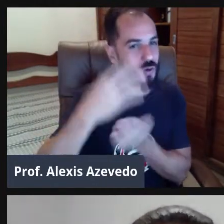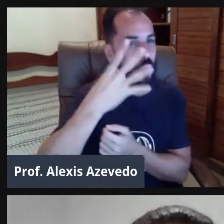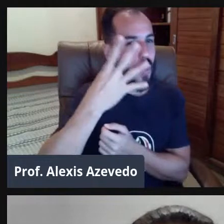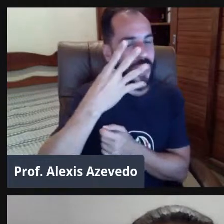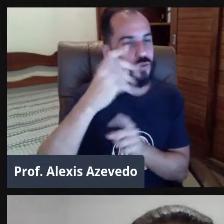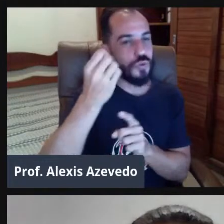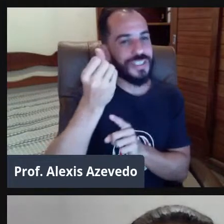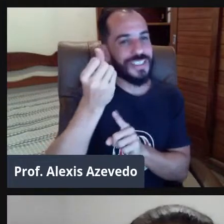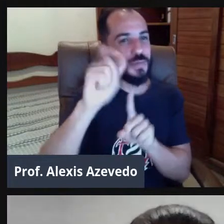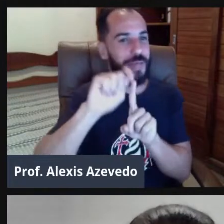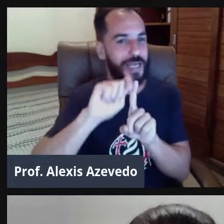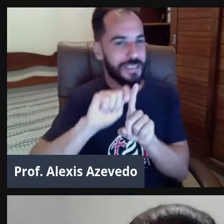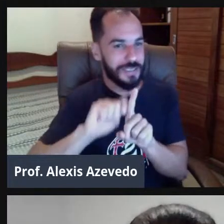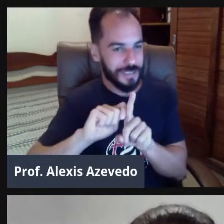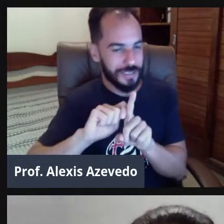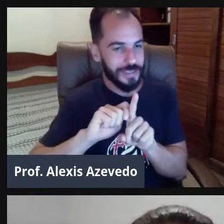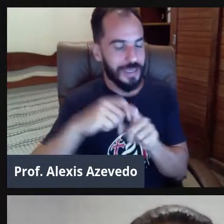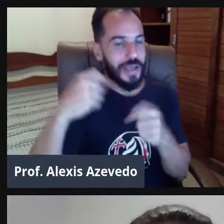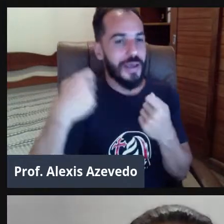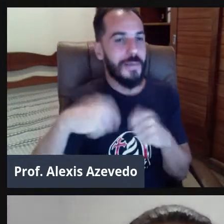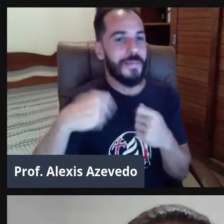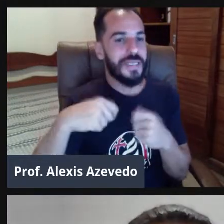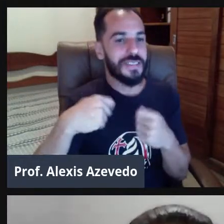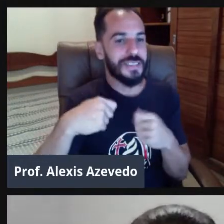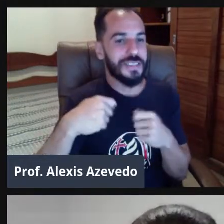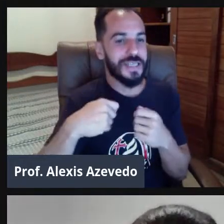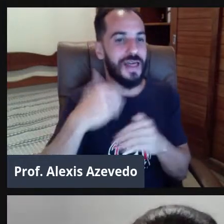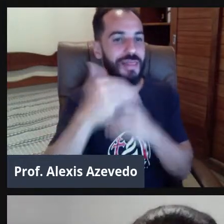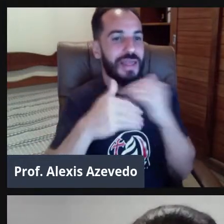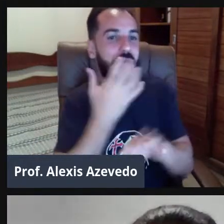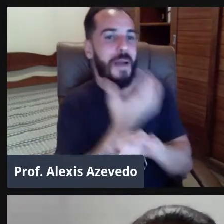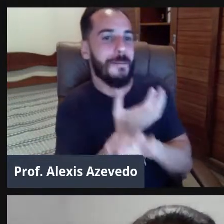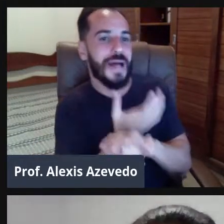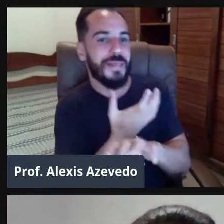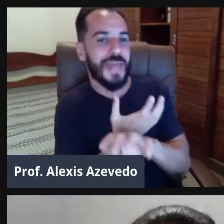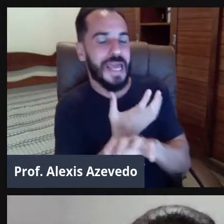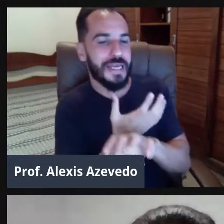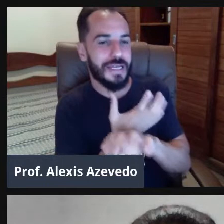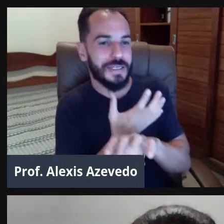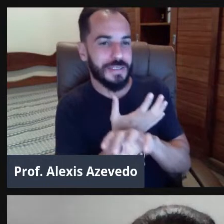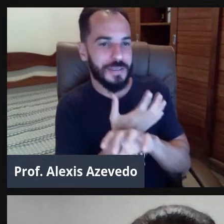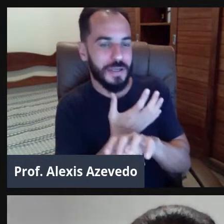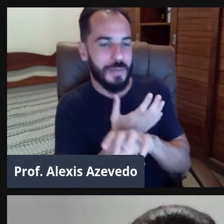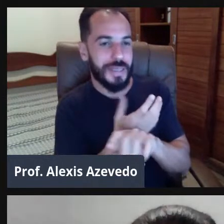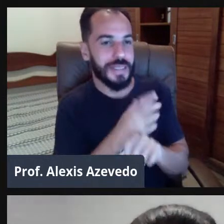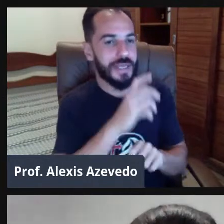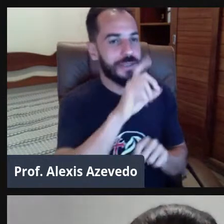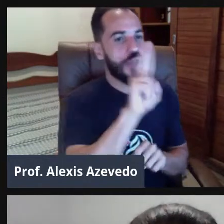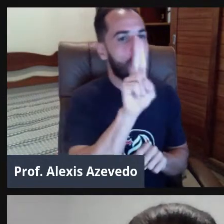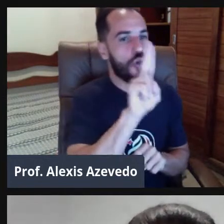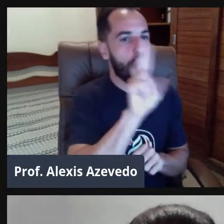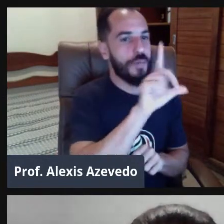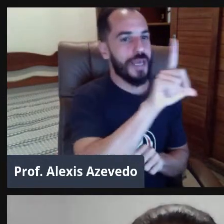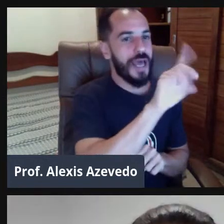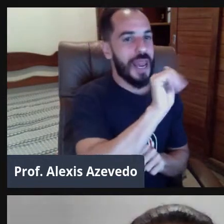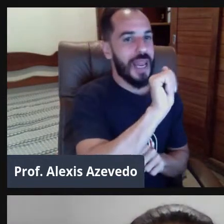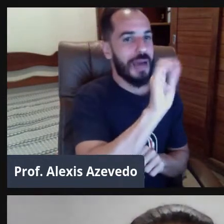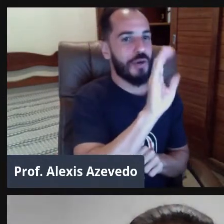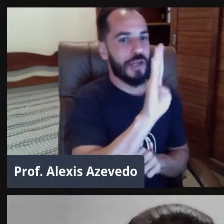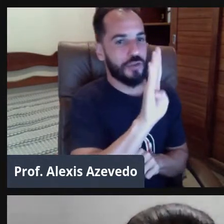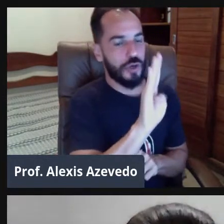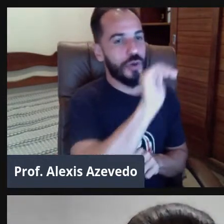tem uma sequência de disciplinas, laboratório A, laboratório B, laboratório